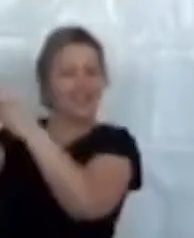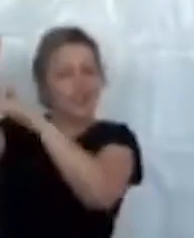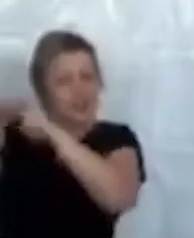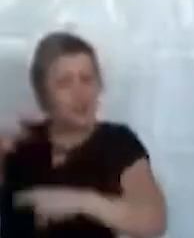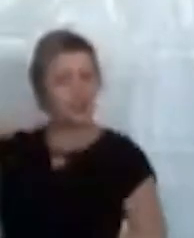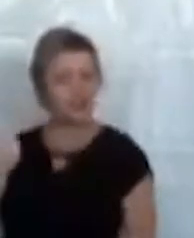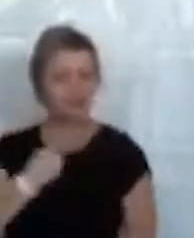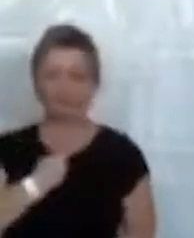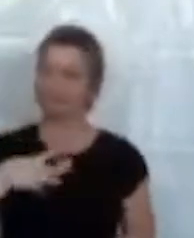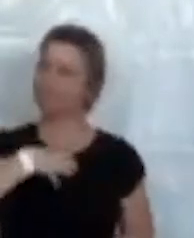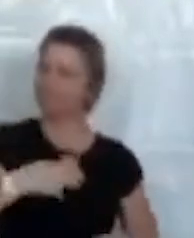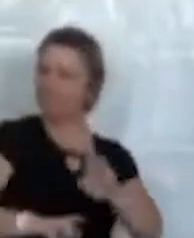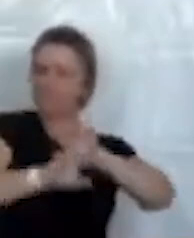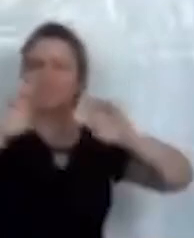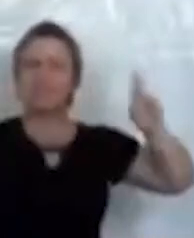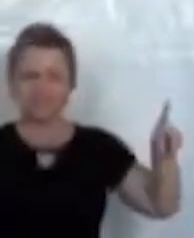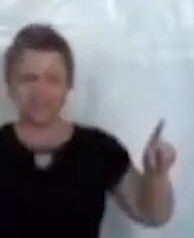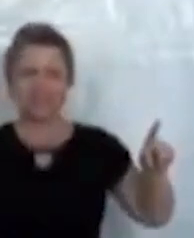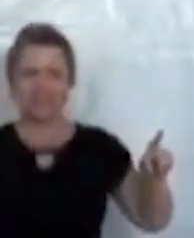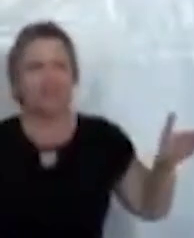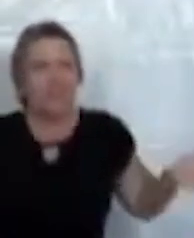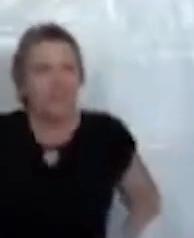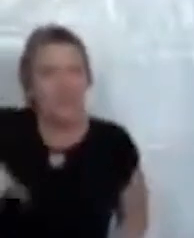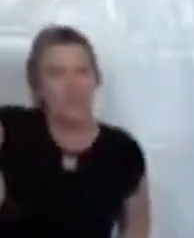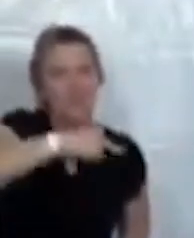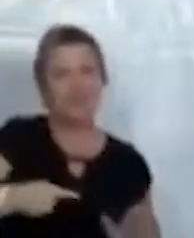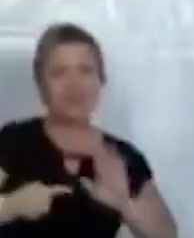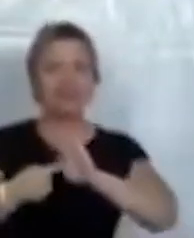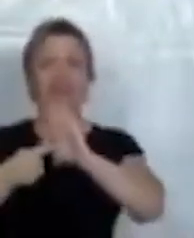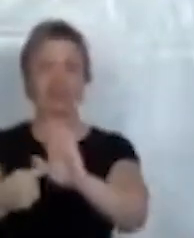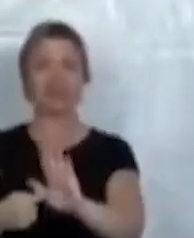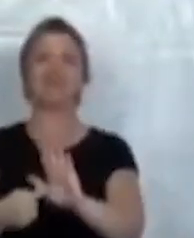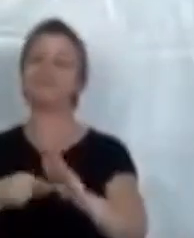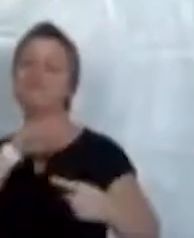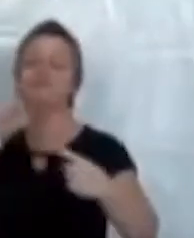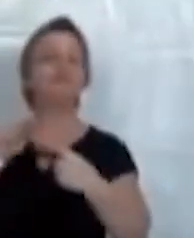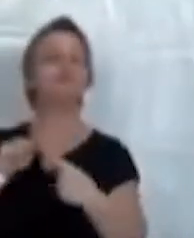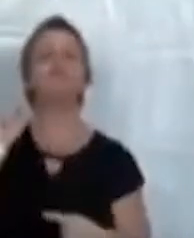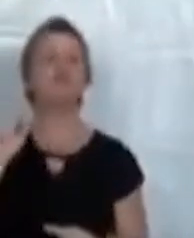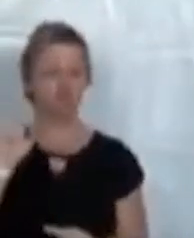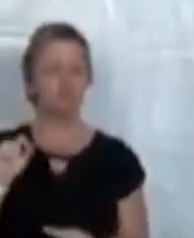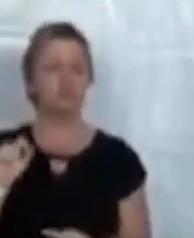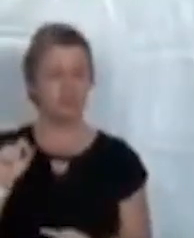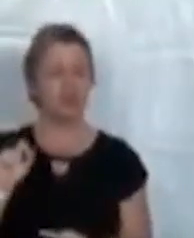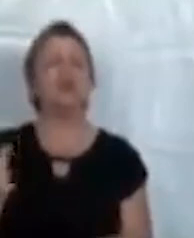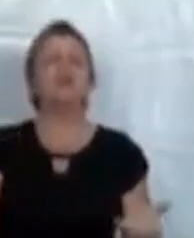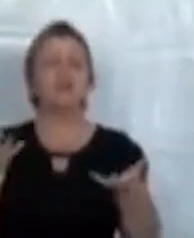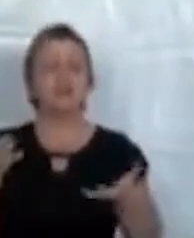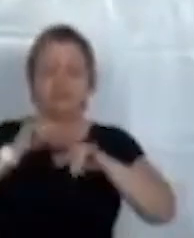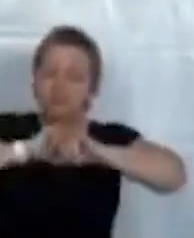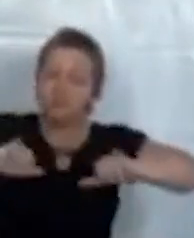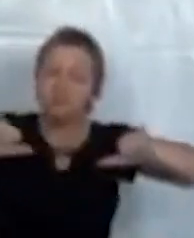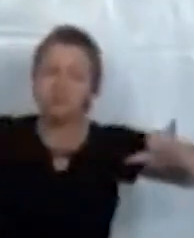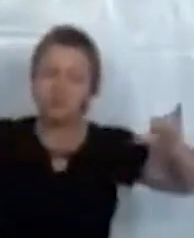diferencia. E é para isso que nós estamos aqui hoje, é por isso que nós estamos aqui hoje. Eu vim aqui dizer para vocês,